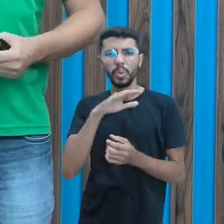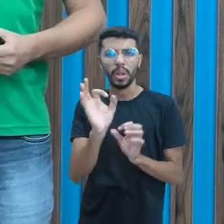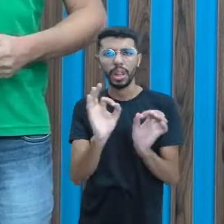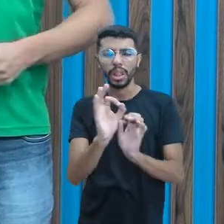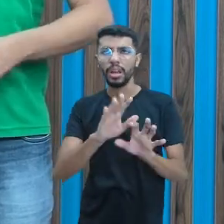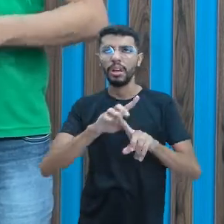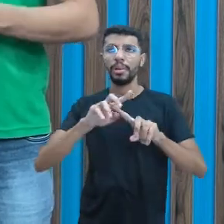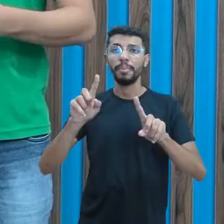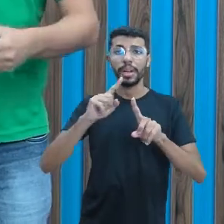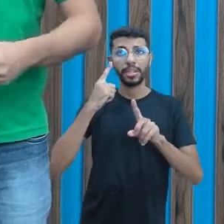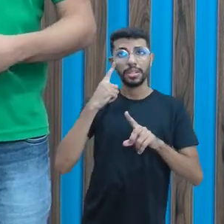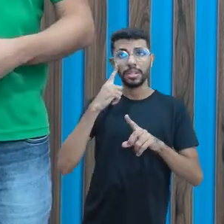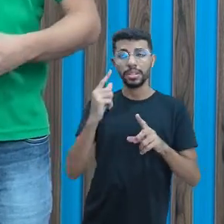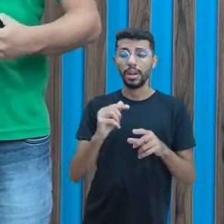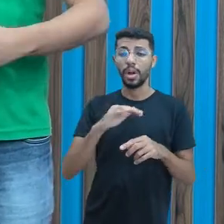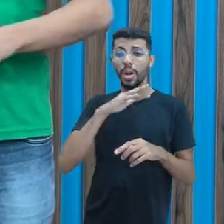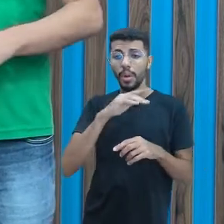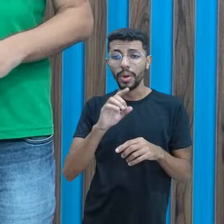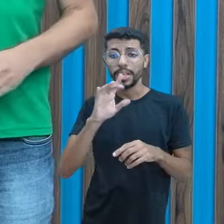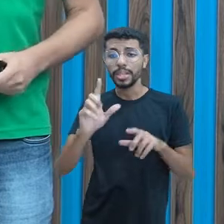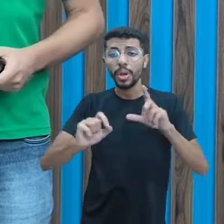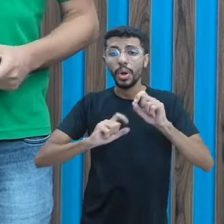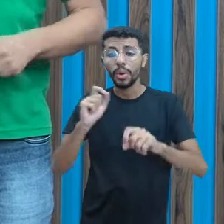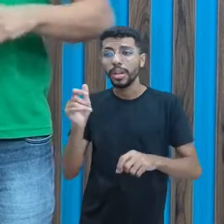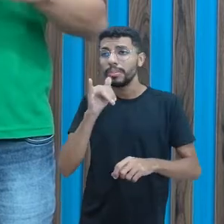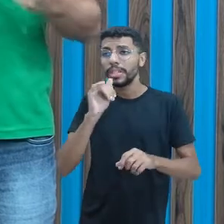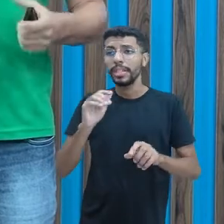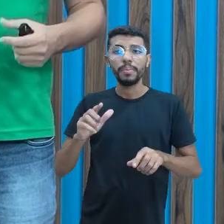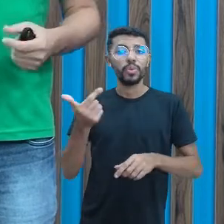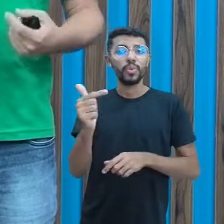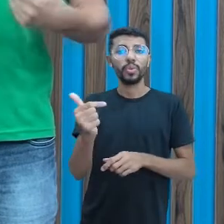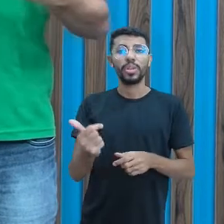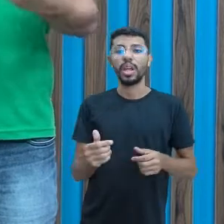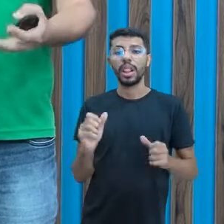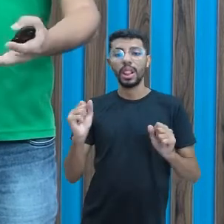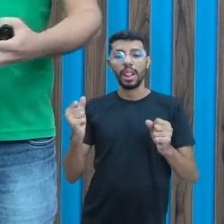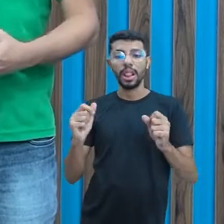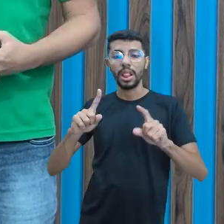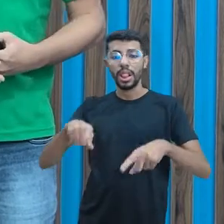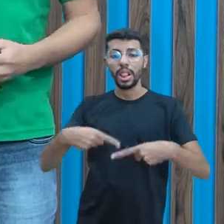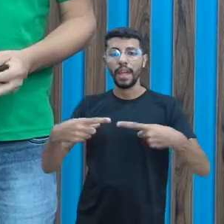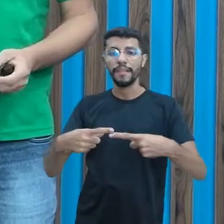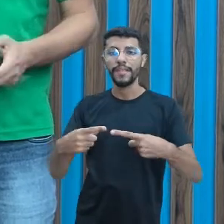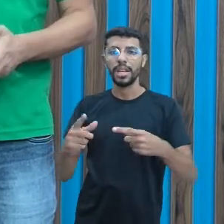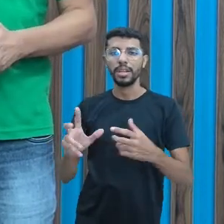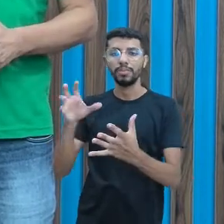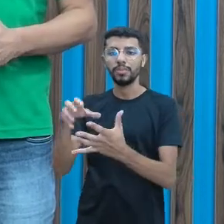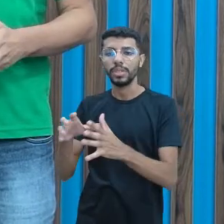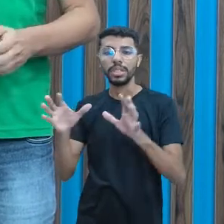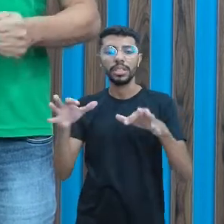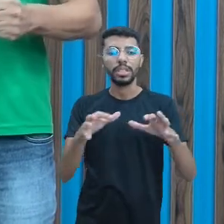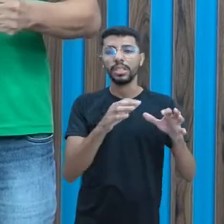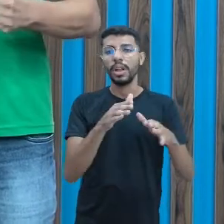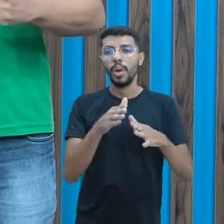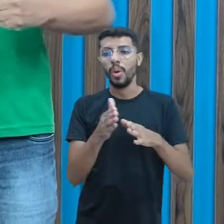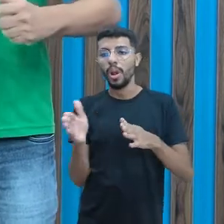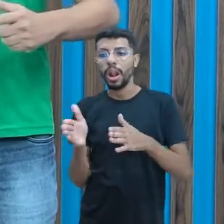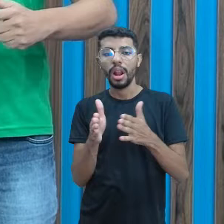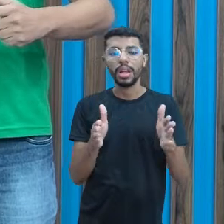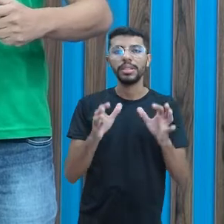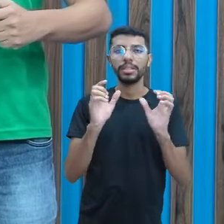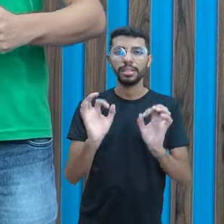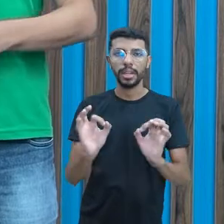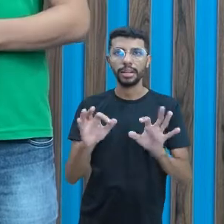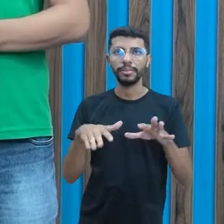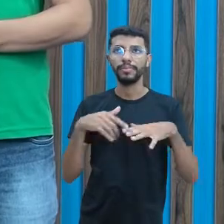defendem posturas e estão ali simplesmente pelo poder, né? E, enfim, por interesses que não são interesses democráticos, tá certo? Então, mas